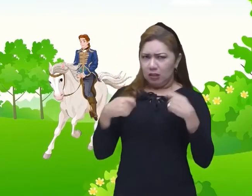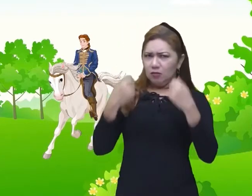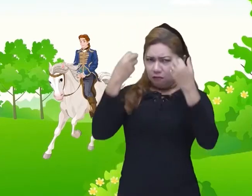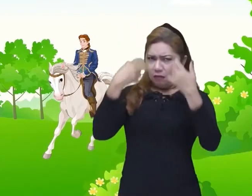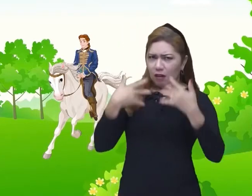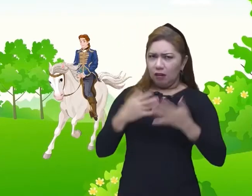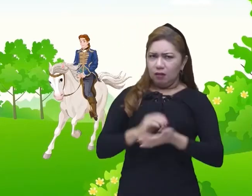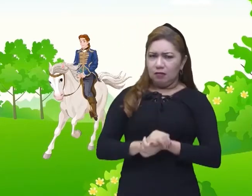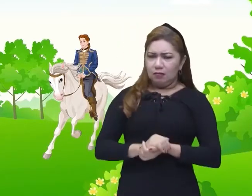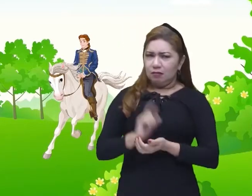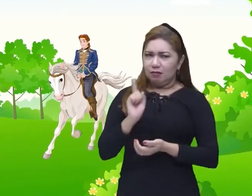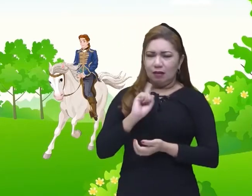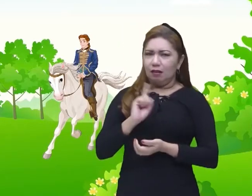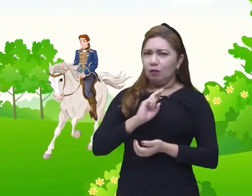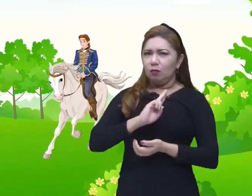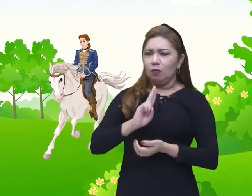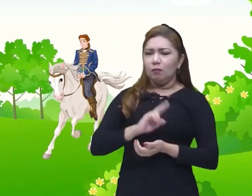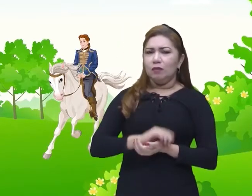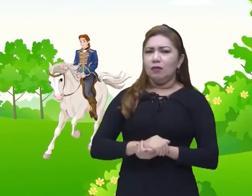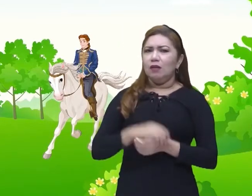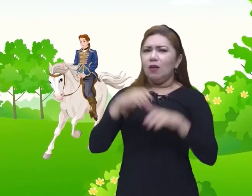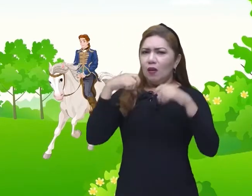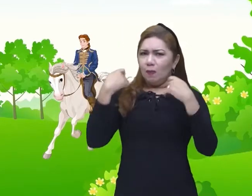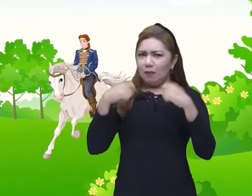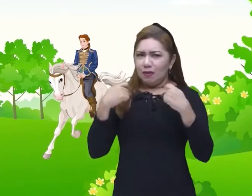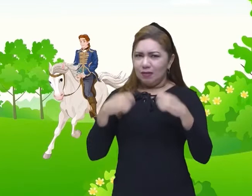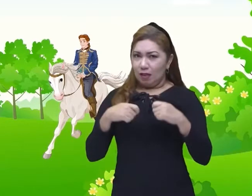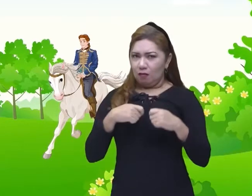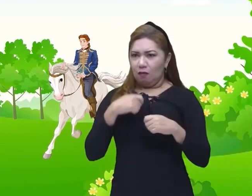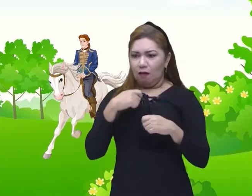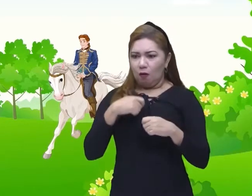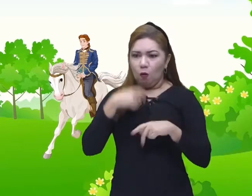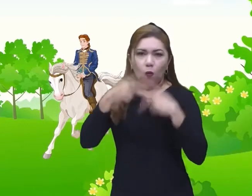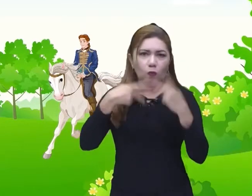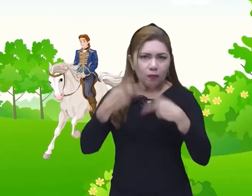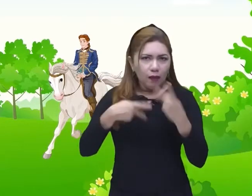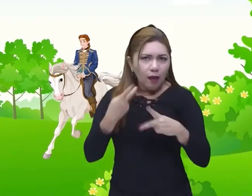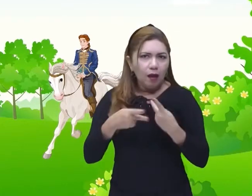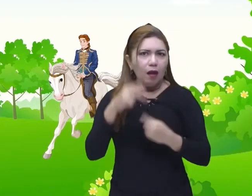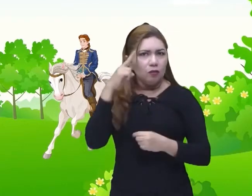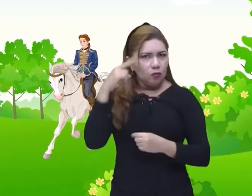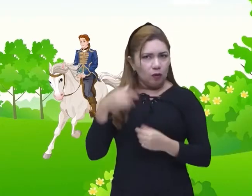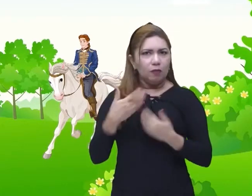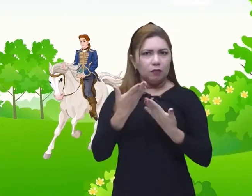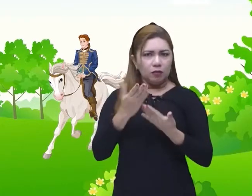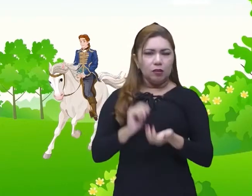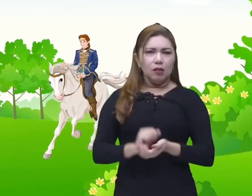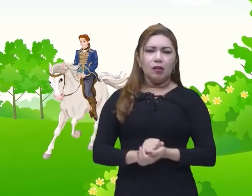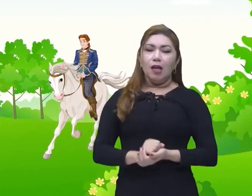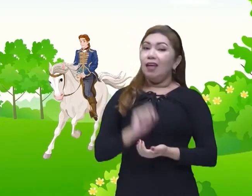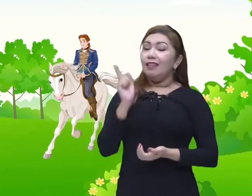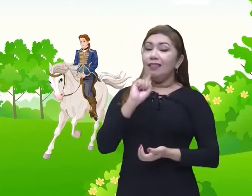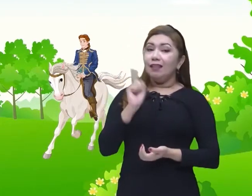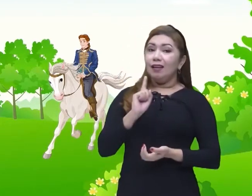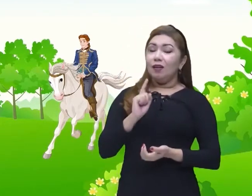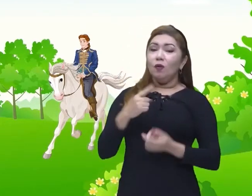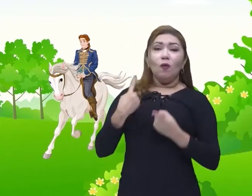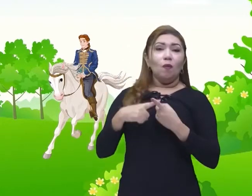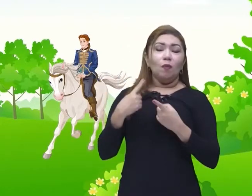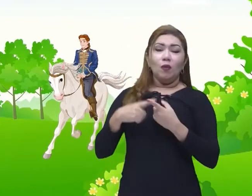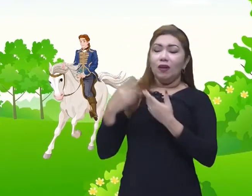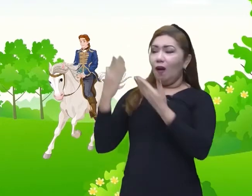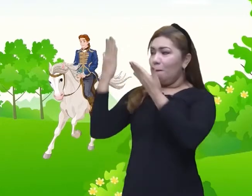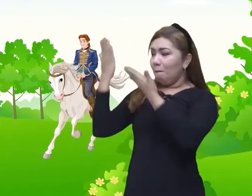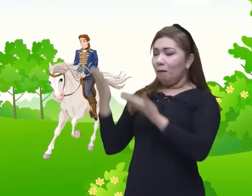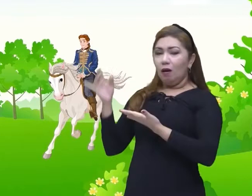da história? Eu precisei contar a história para você? Não, porque o texto falou. Professora, aqui não